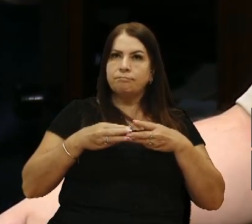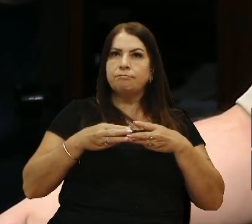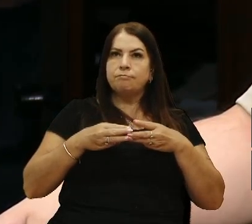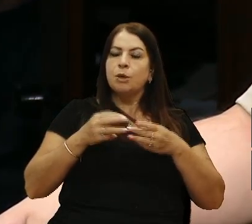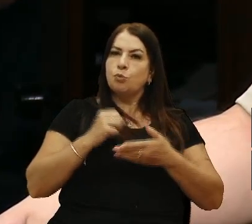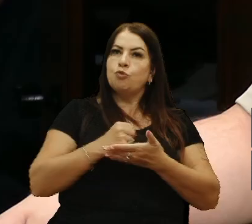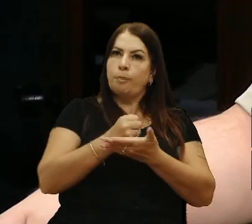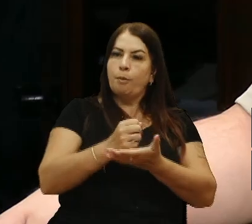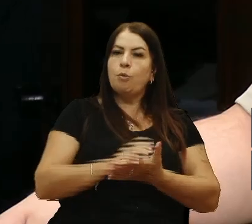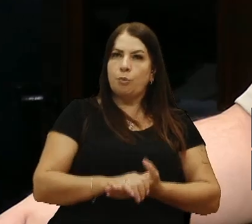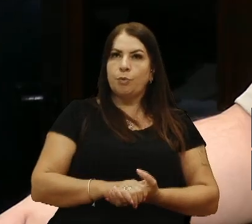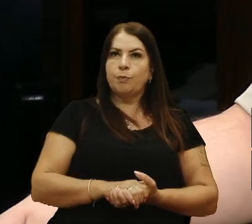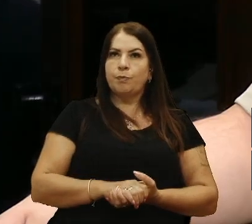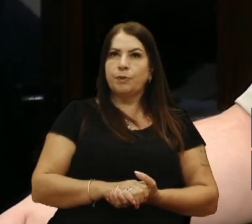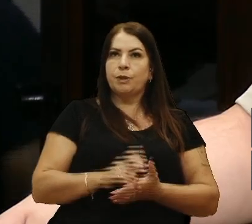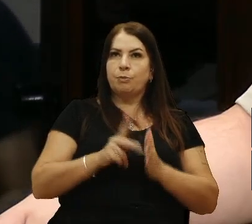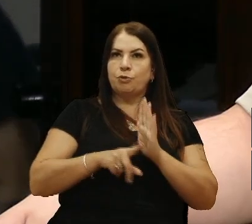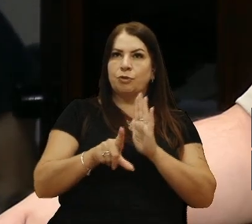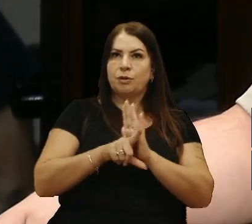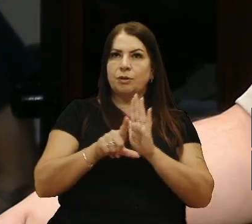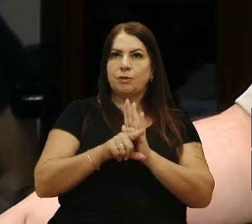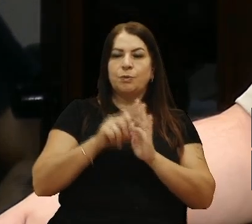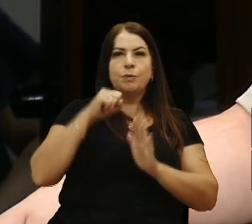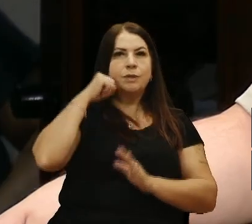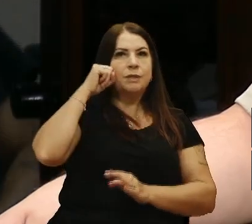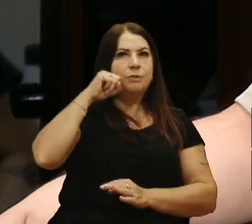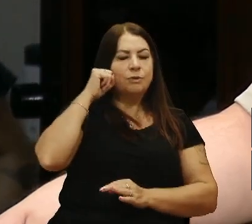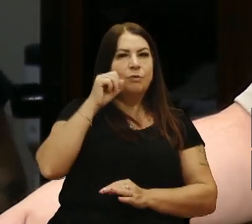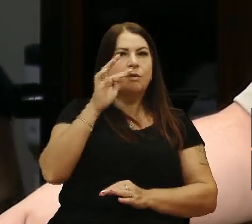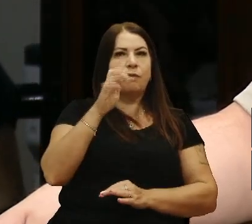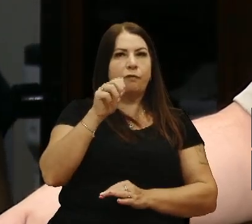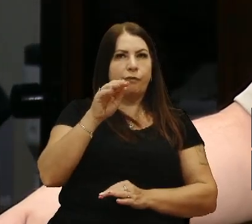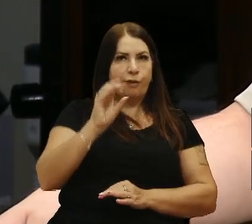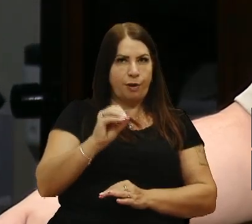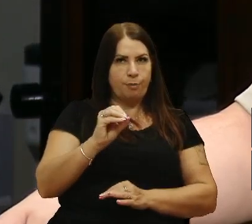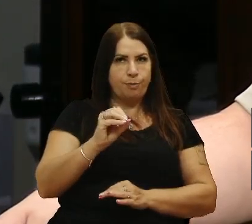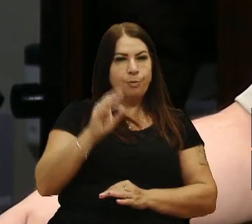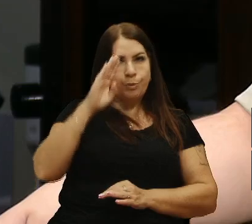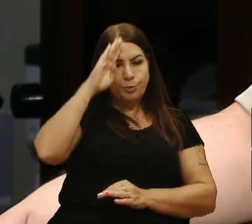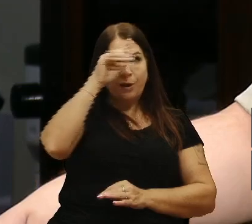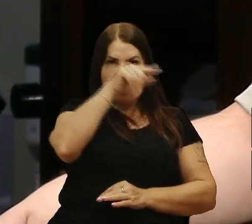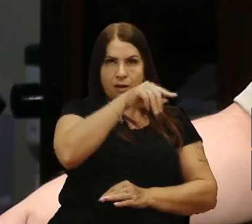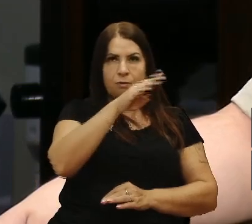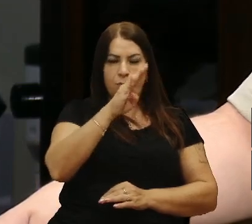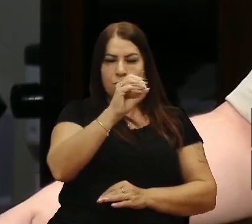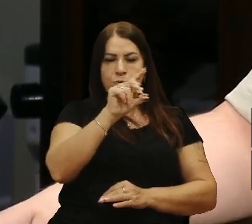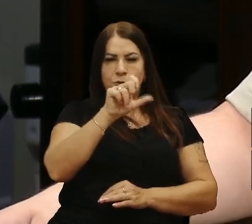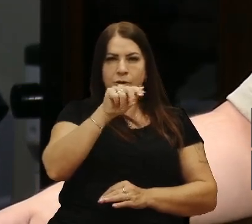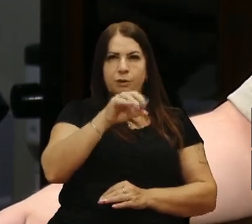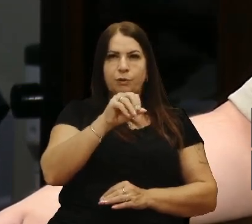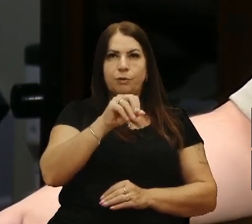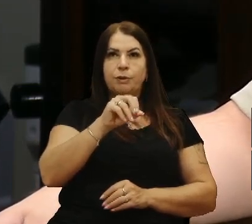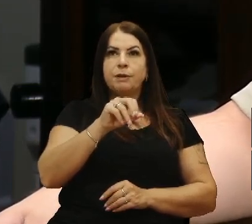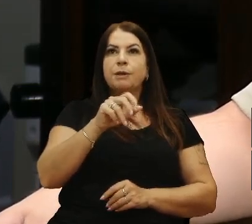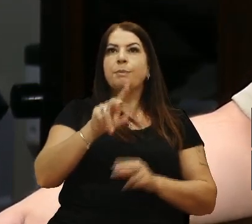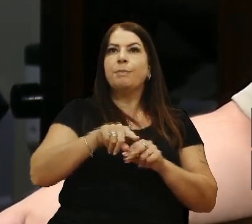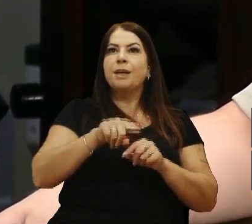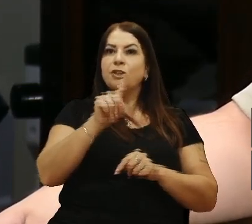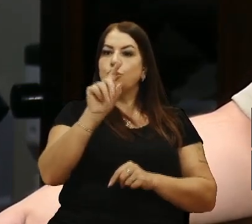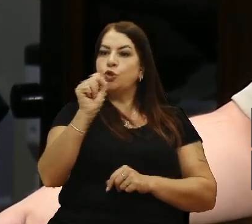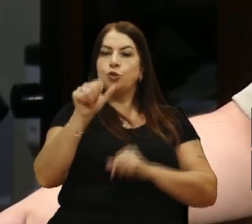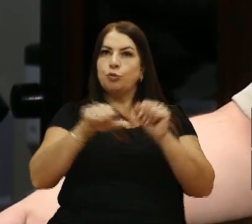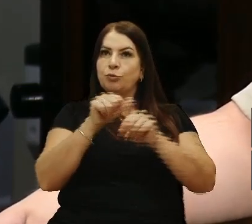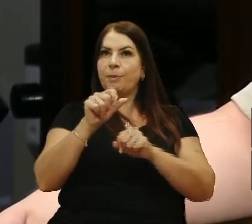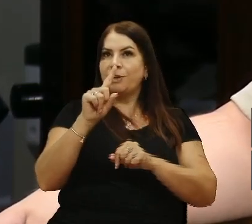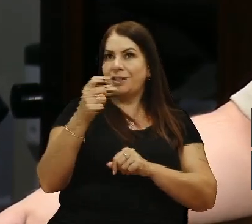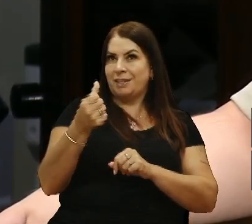de apoio ao projeto de lei do senador Flávio Bolsonaro, que tramita, inclusive, no Congresso Nacional, sobre a redução da maioridade penal de 18 para 16